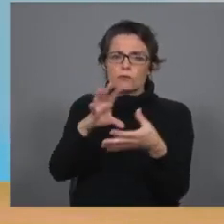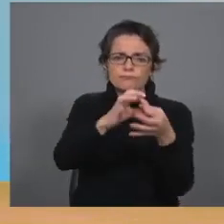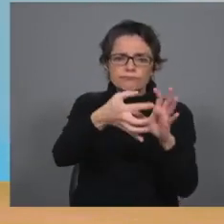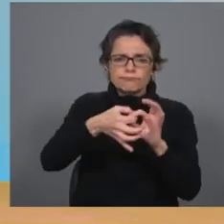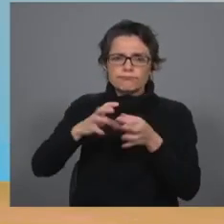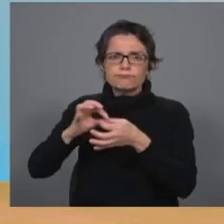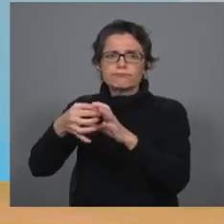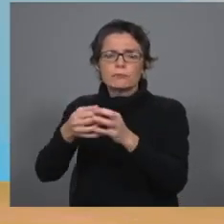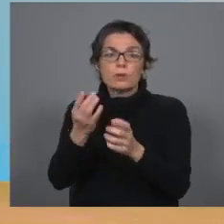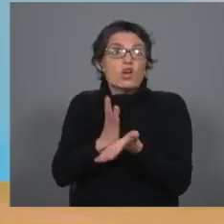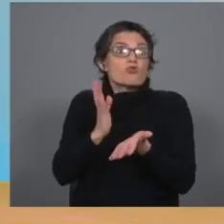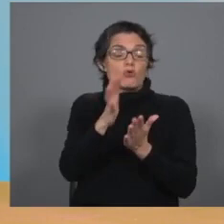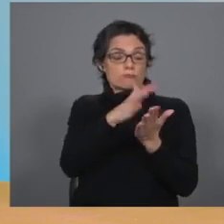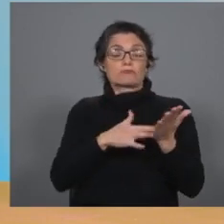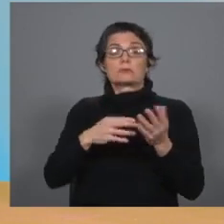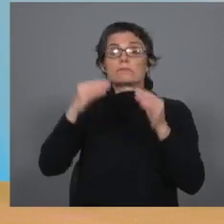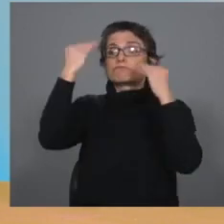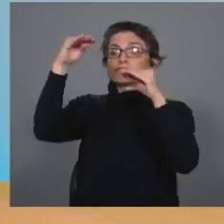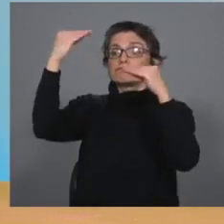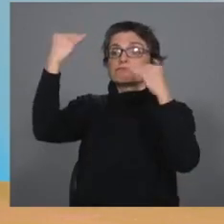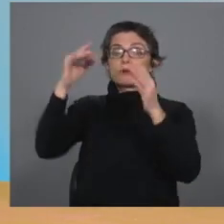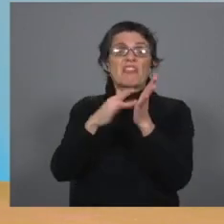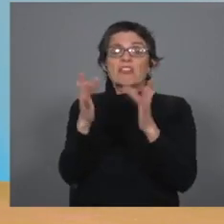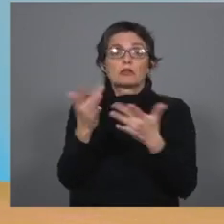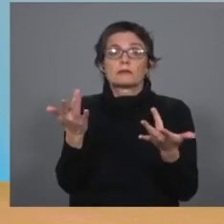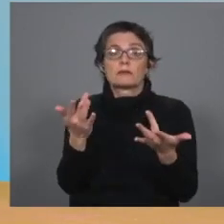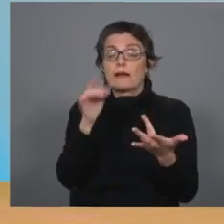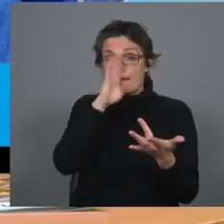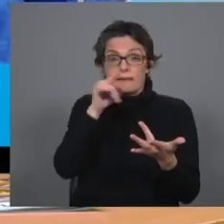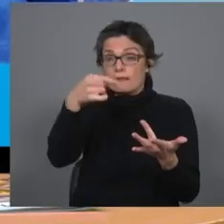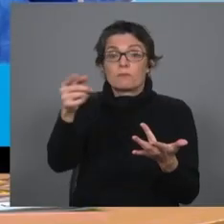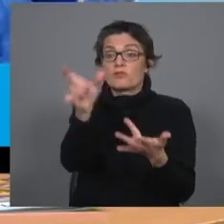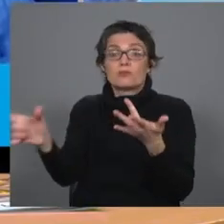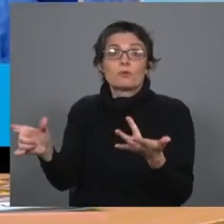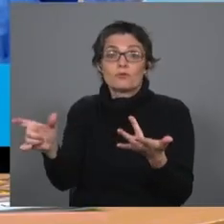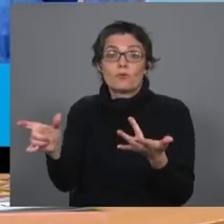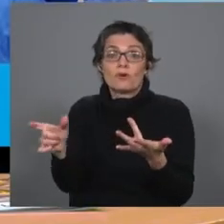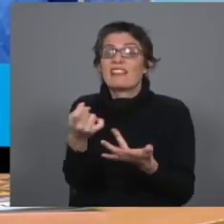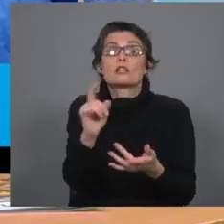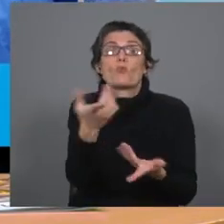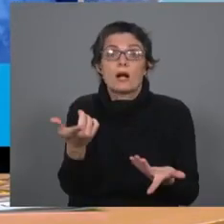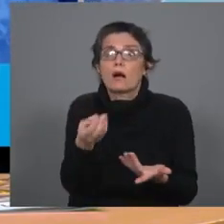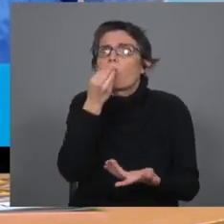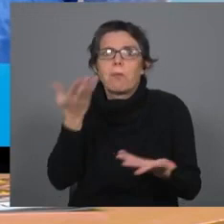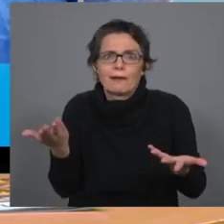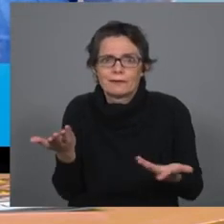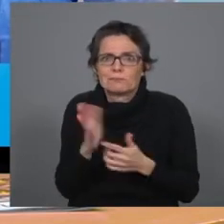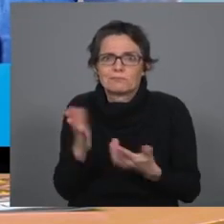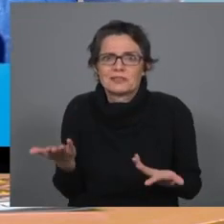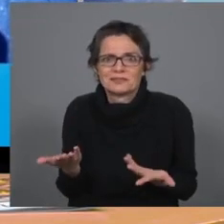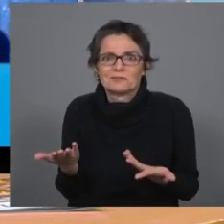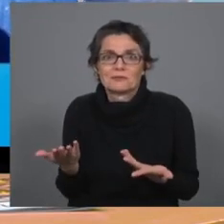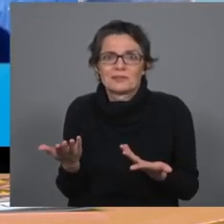basta anunciar Deus a gente que depois não tem o essencial para viver. Exatamente. A evangelização é